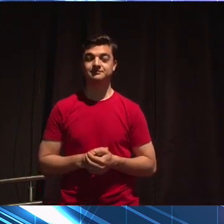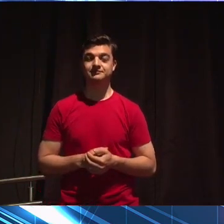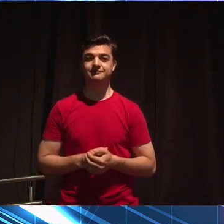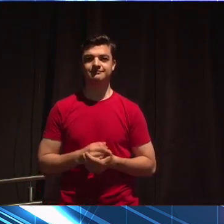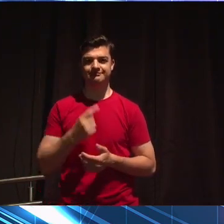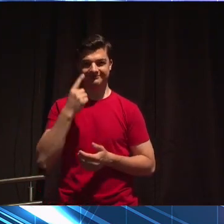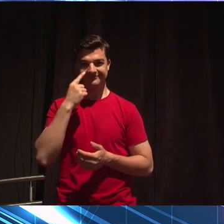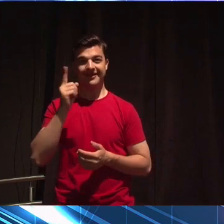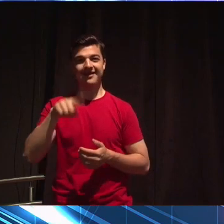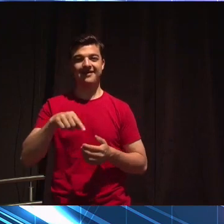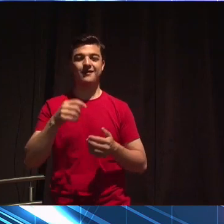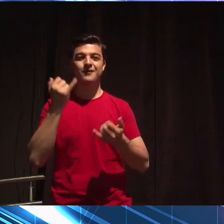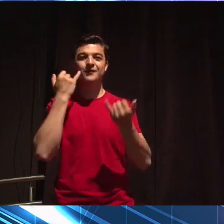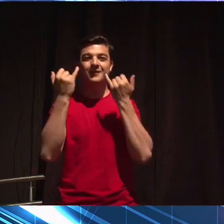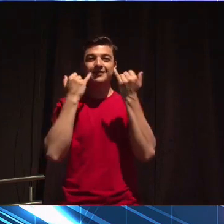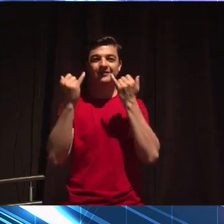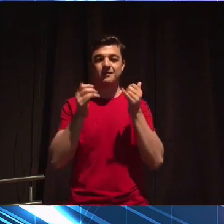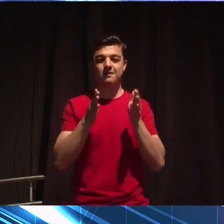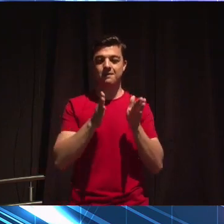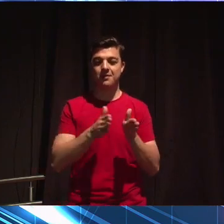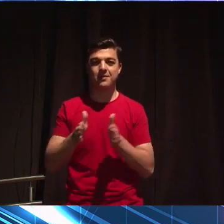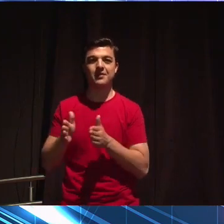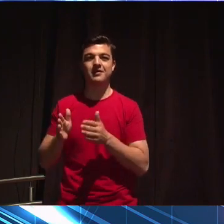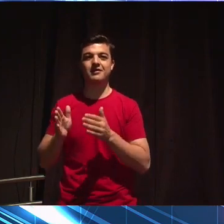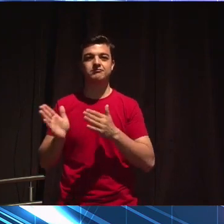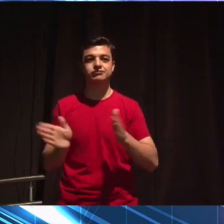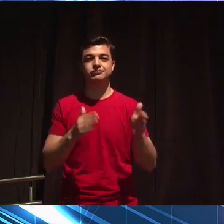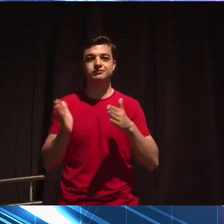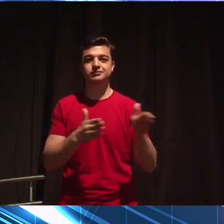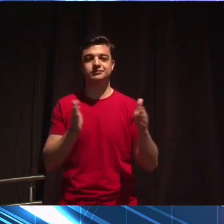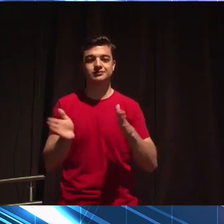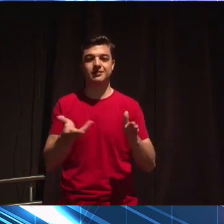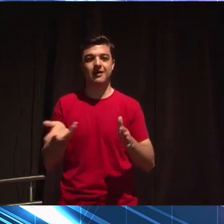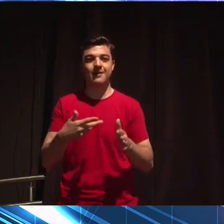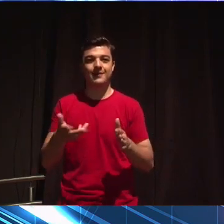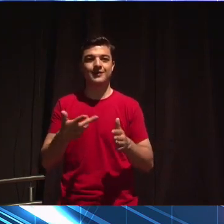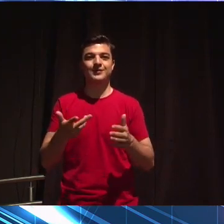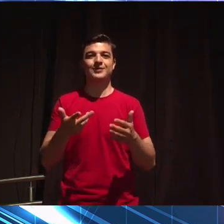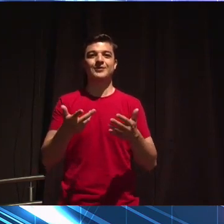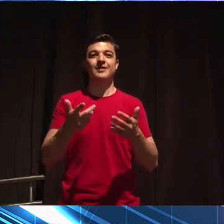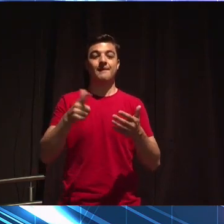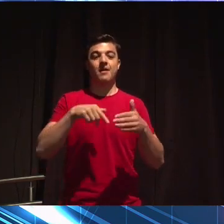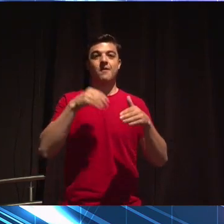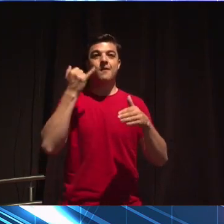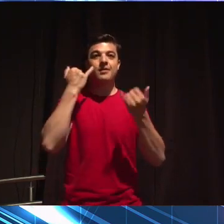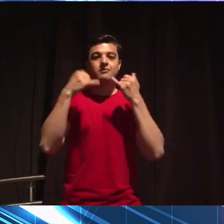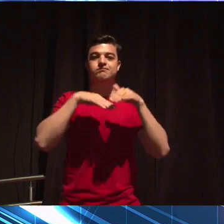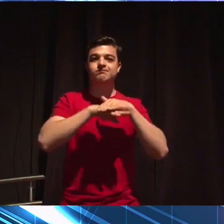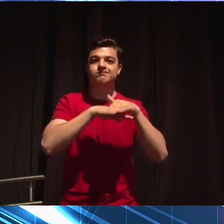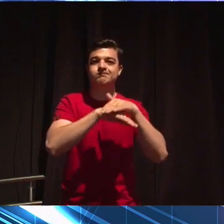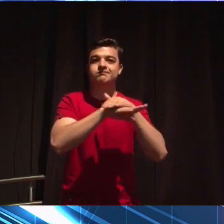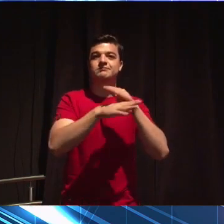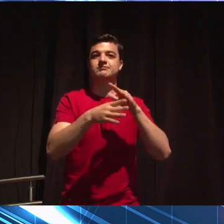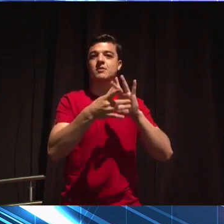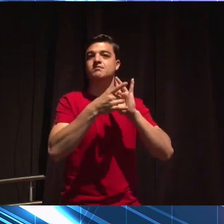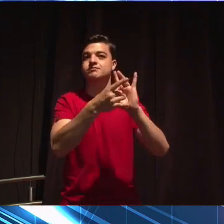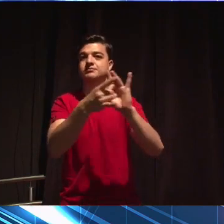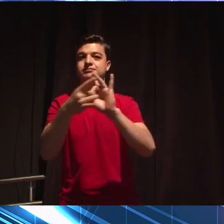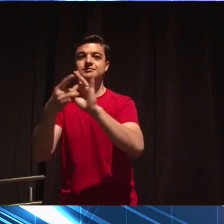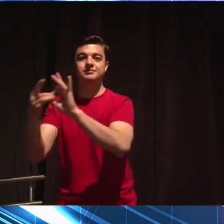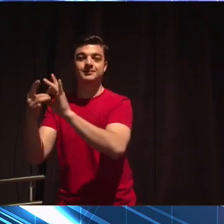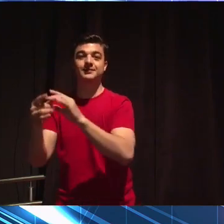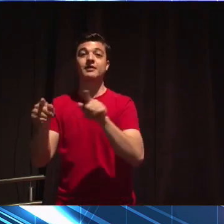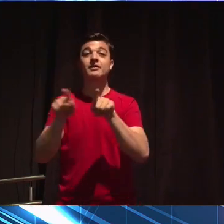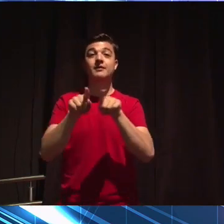Isso é processamento, isso é armazenamento, isso é conectividade. Certo? Você pensa Spotify, mesma